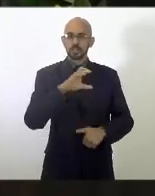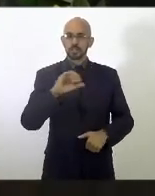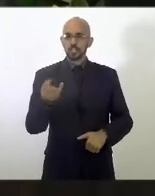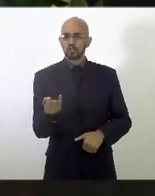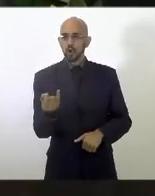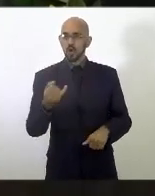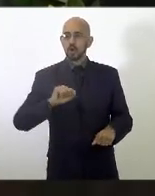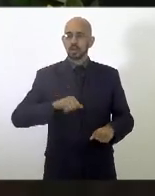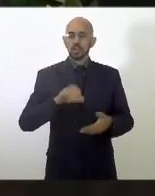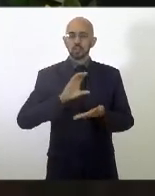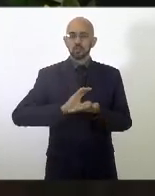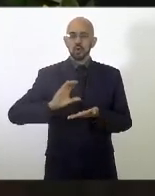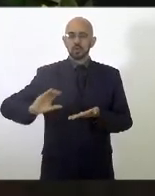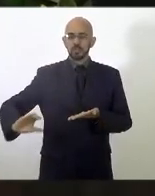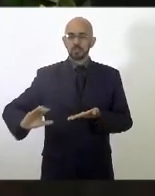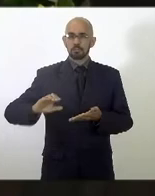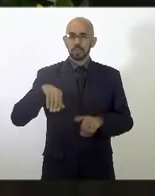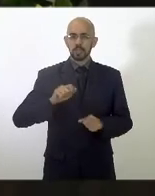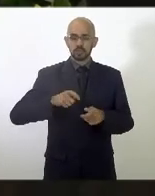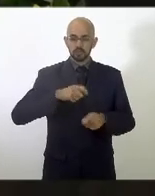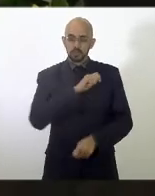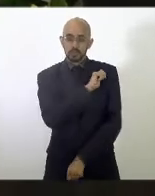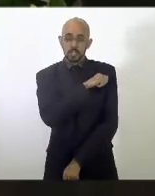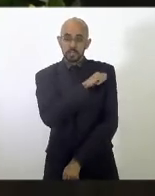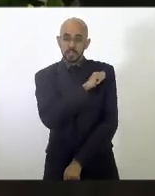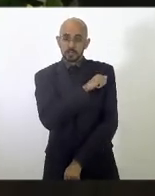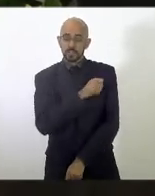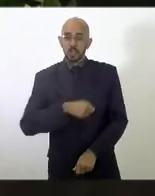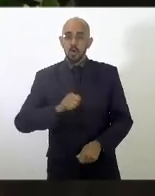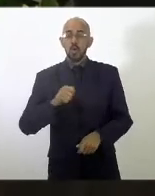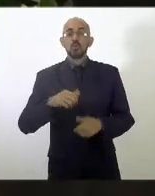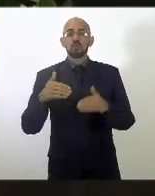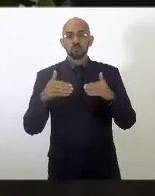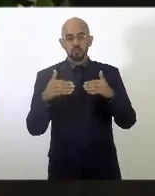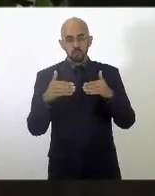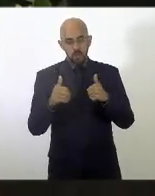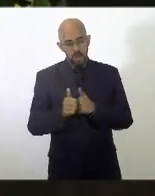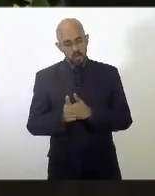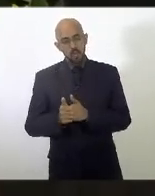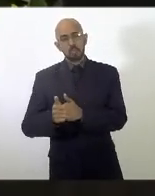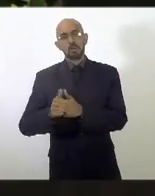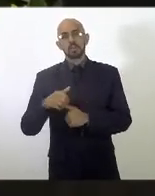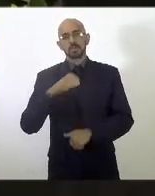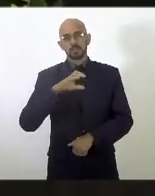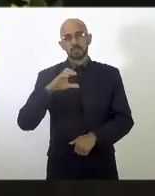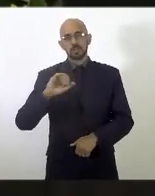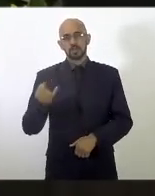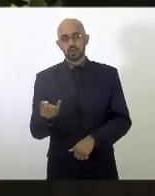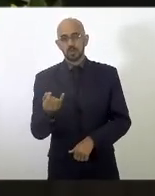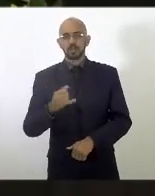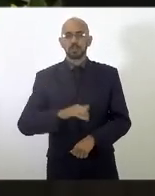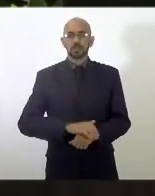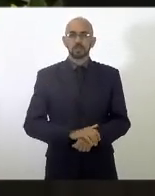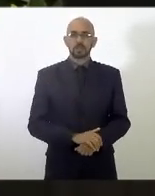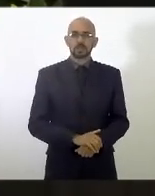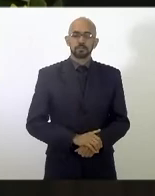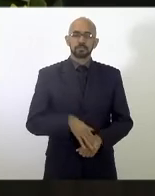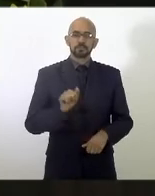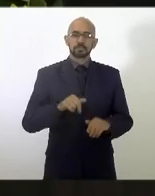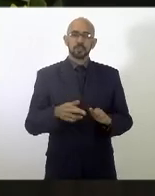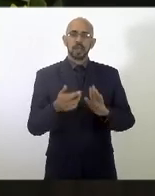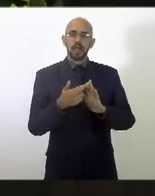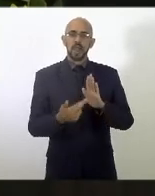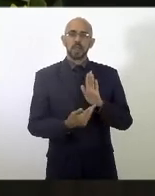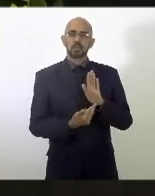De orçamento, finanças, fiscalização financeira e controle, favorável com a subemenda da Comissão de Constituição e Justiça. Relatores,